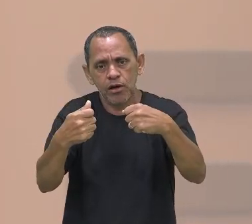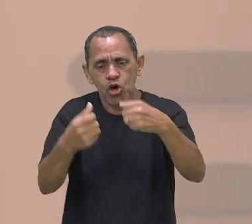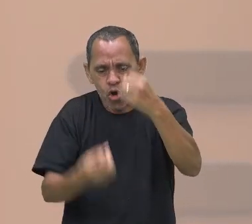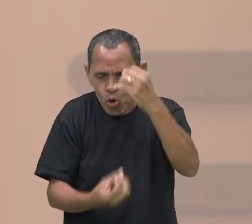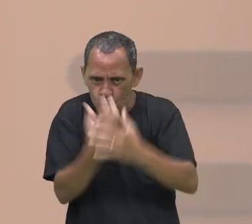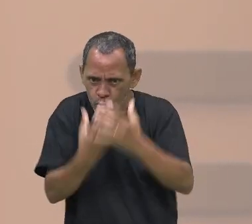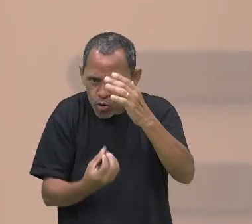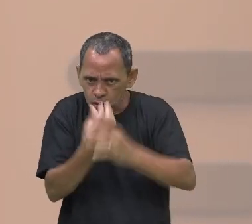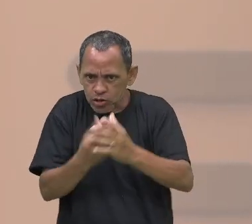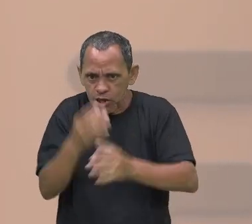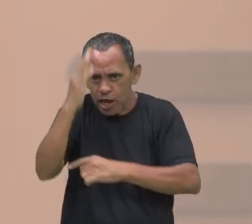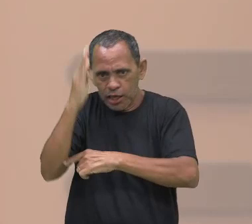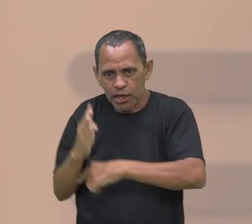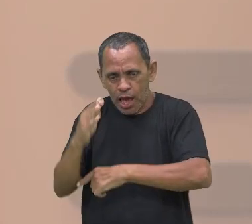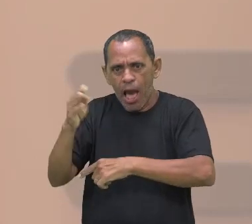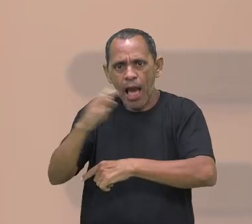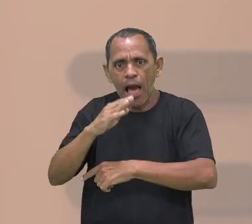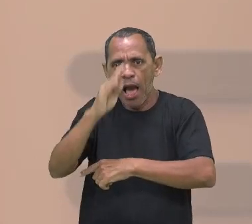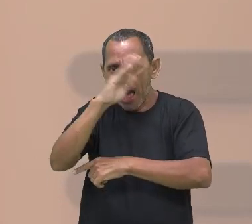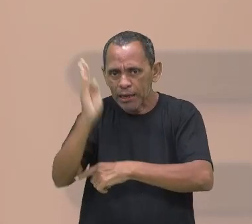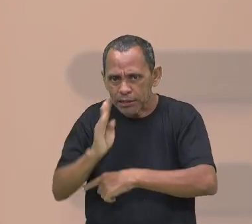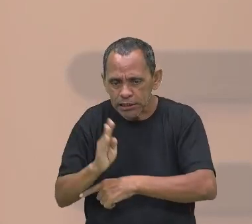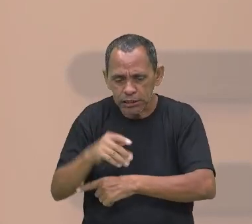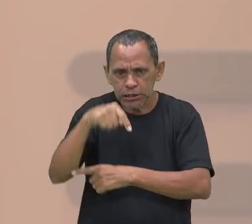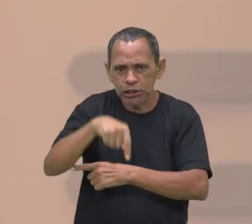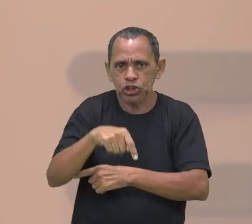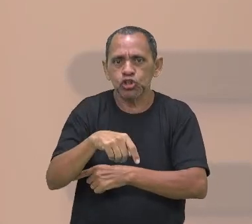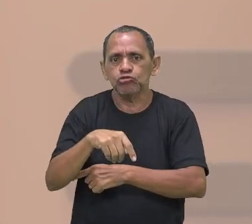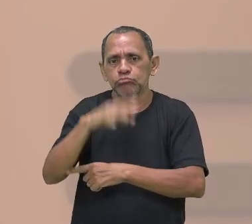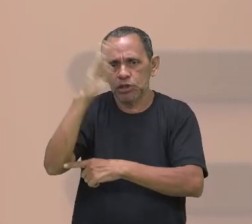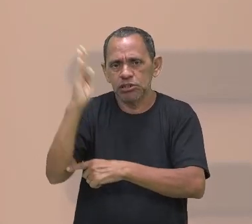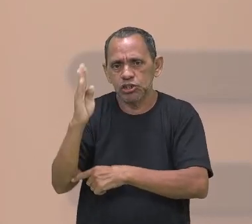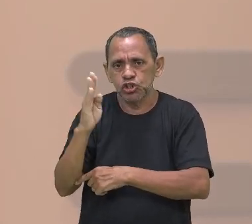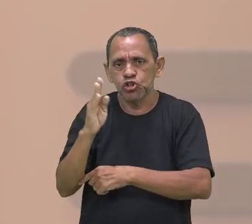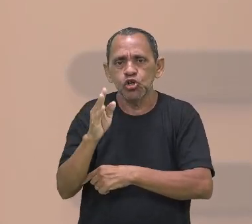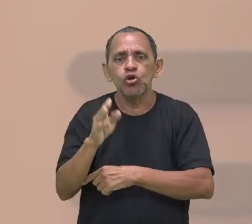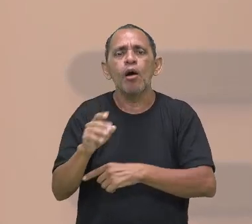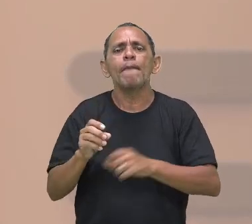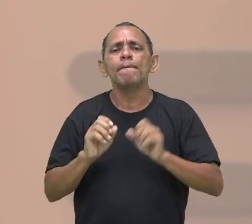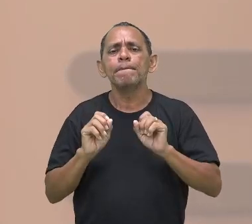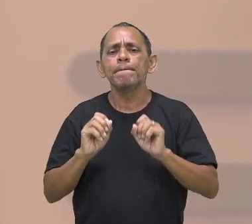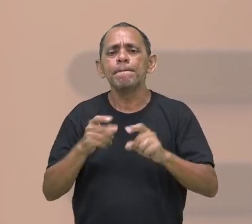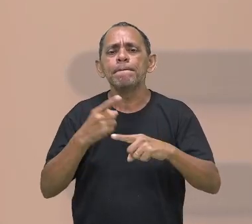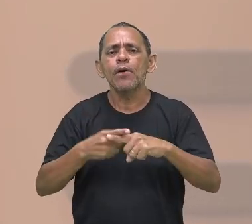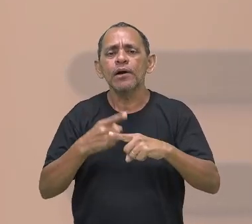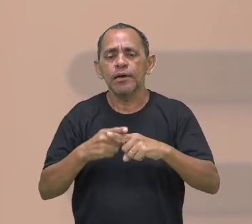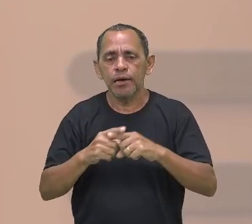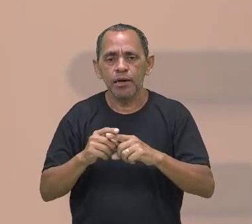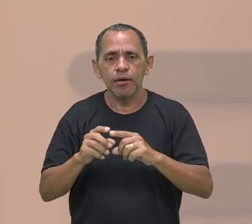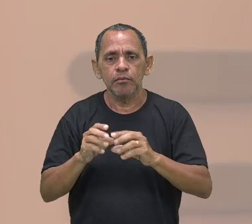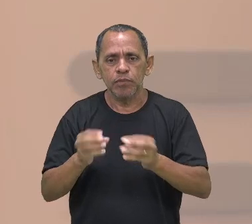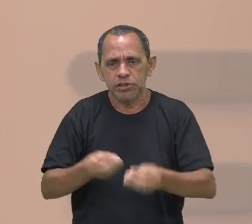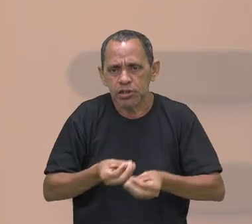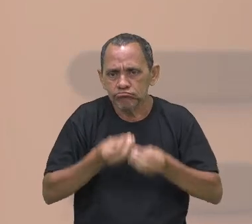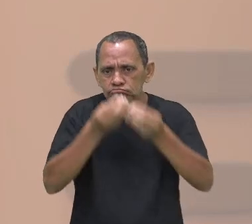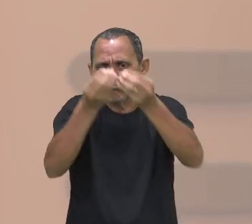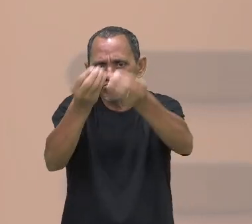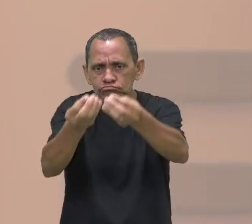brasileiros, mas para ser comercializado com o mercado externo. Na época do Brasil